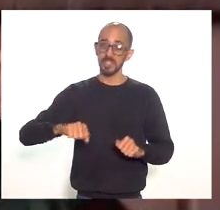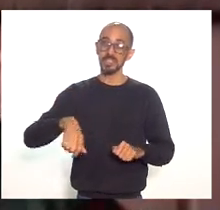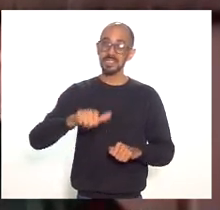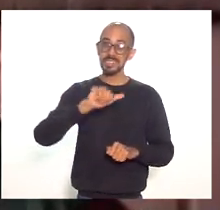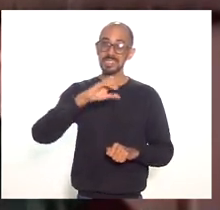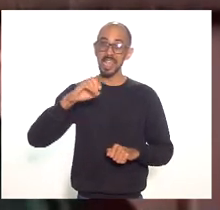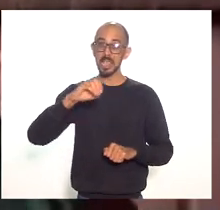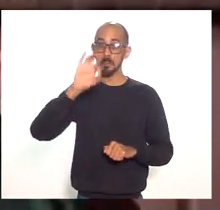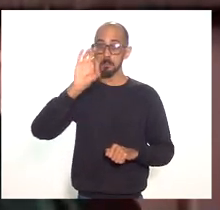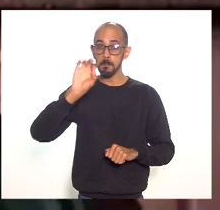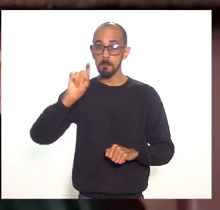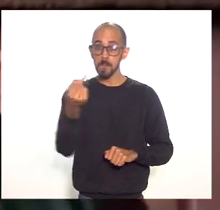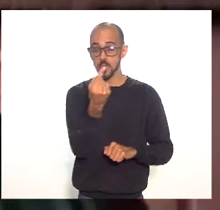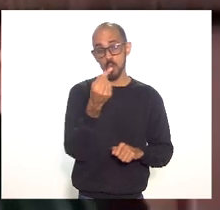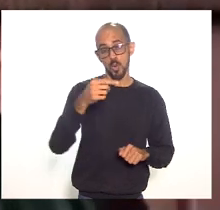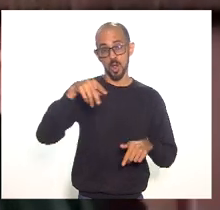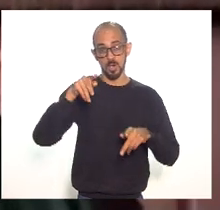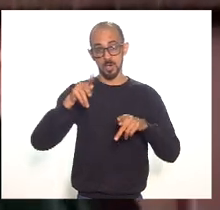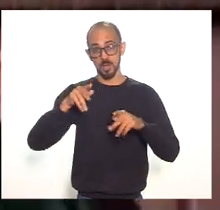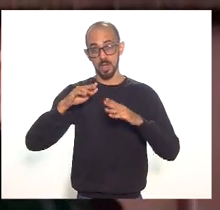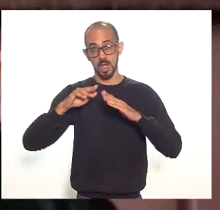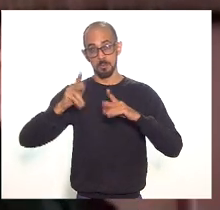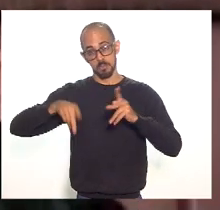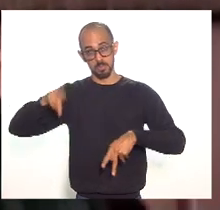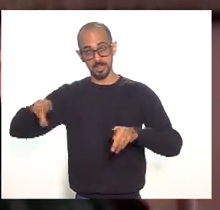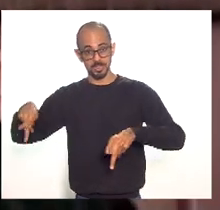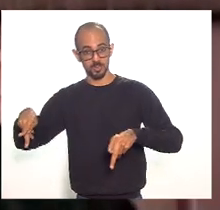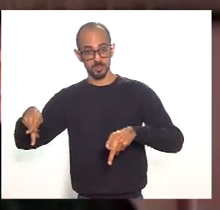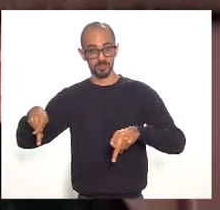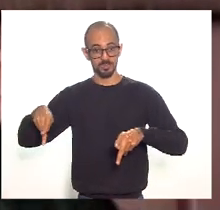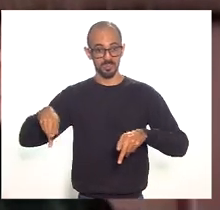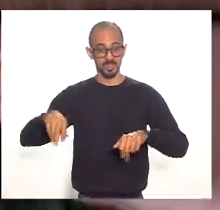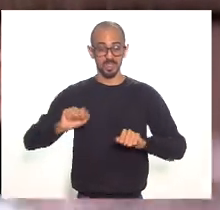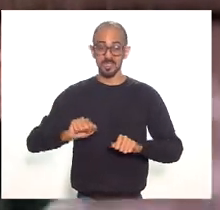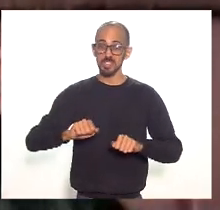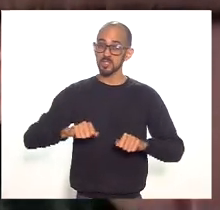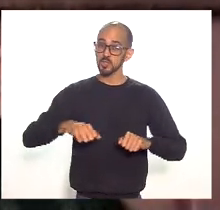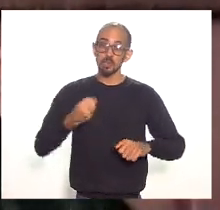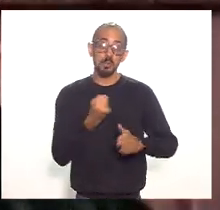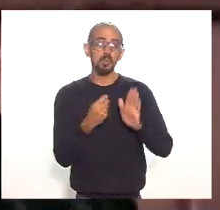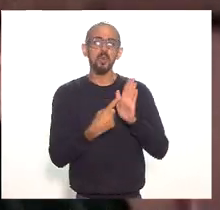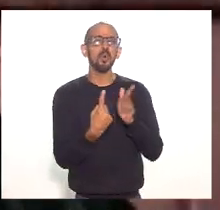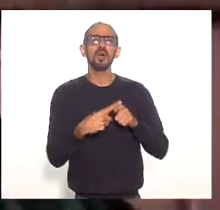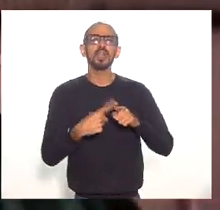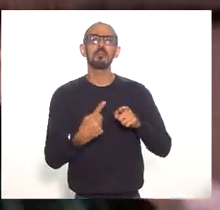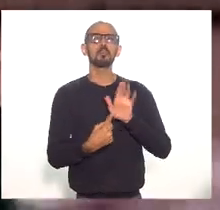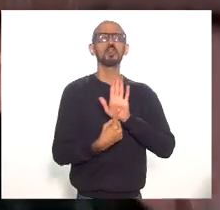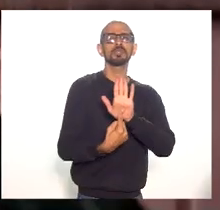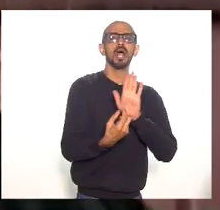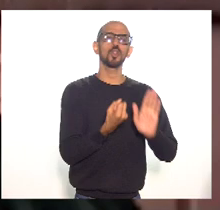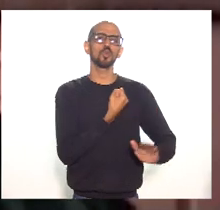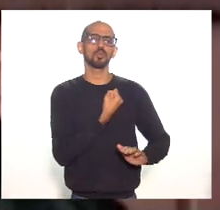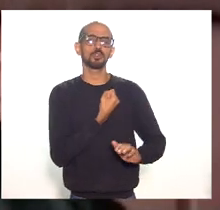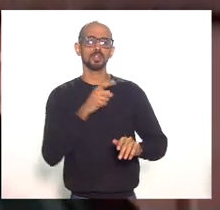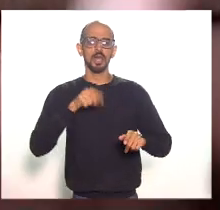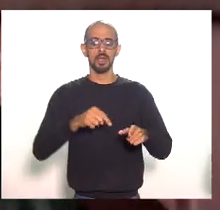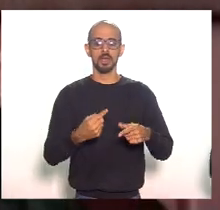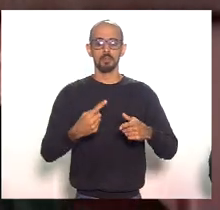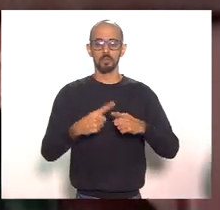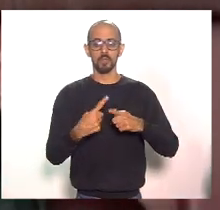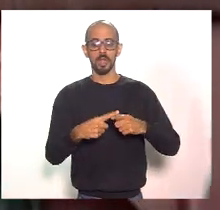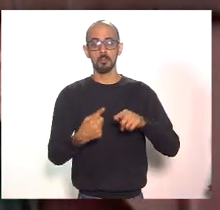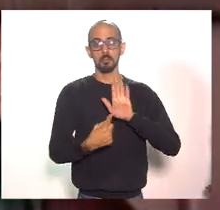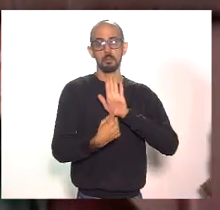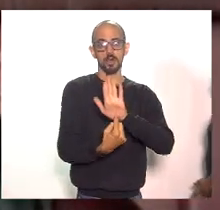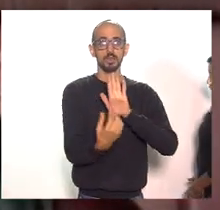Que representa um aumento de 11,5%. Porque os números mostram para a gente cada vez mais a